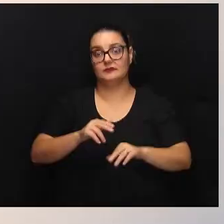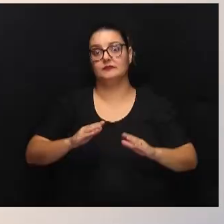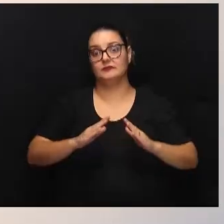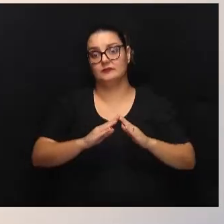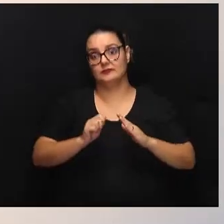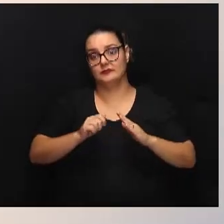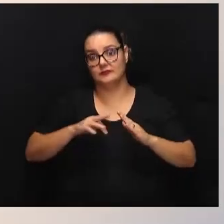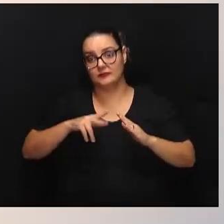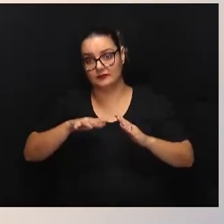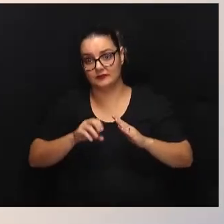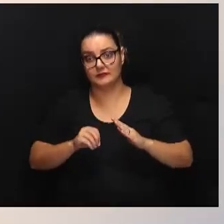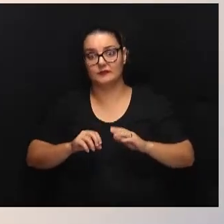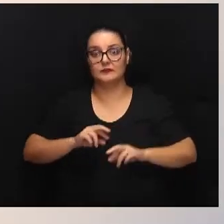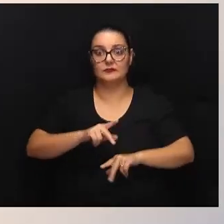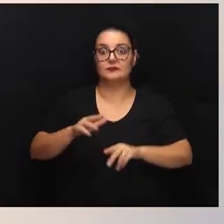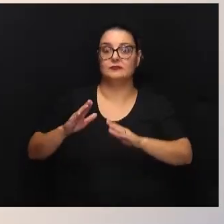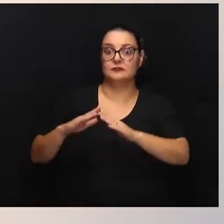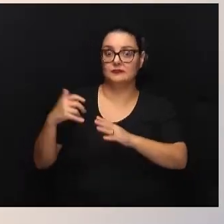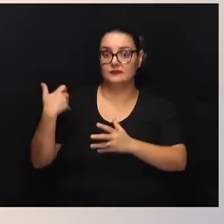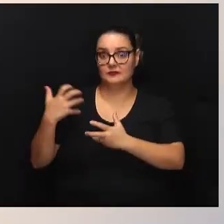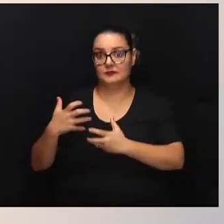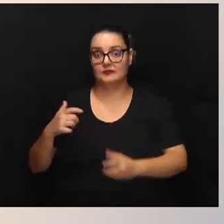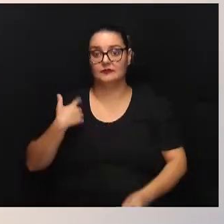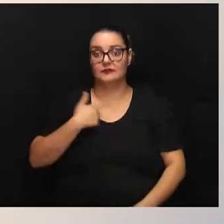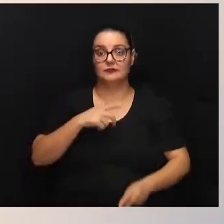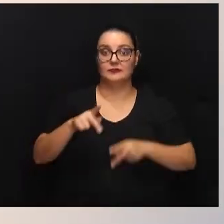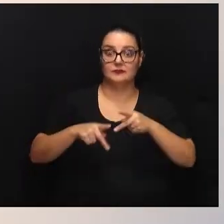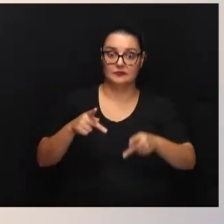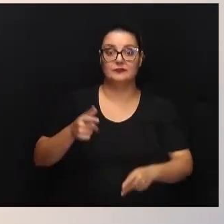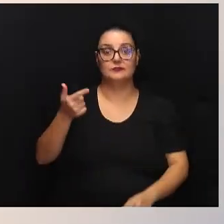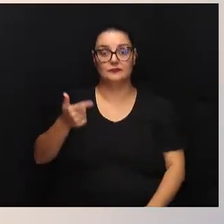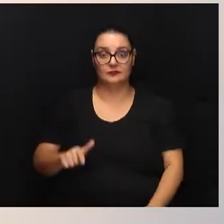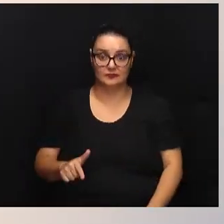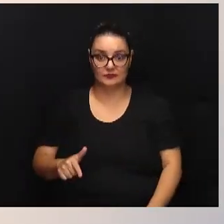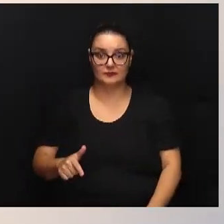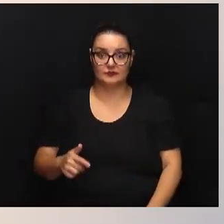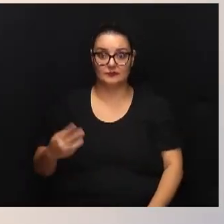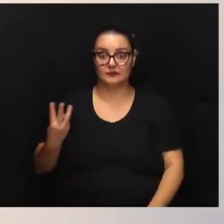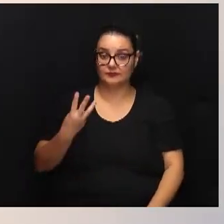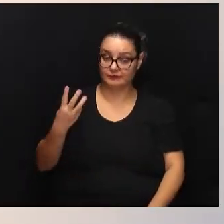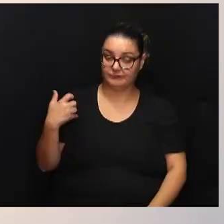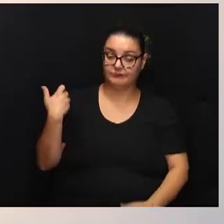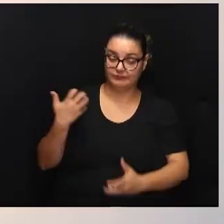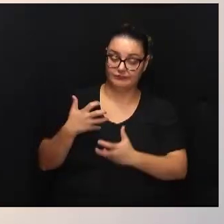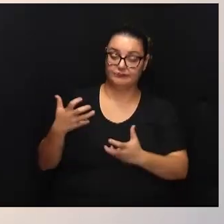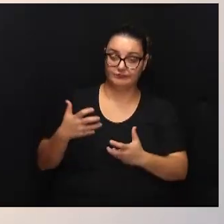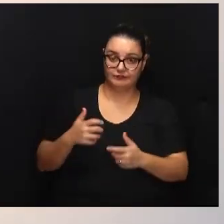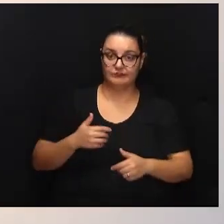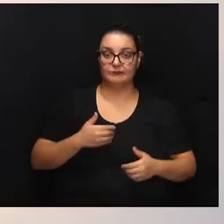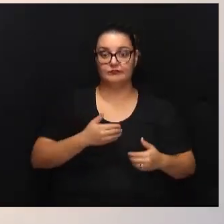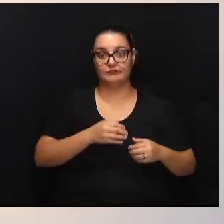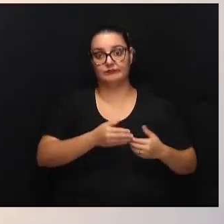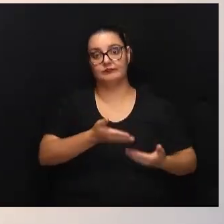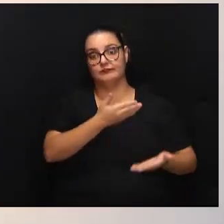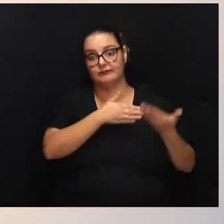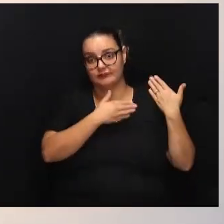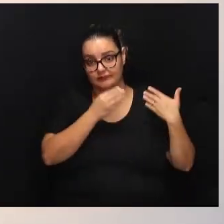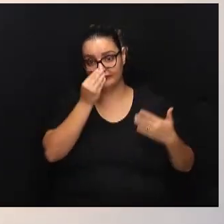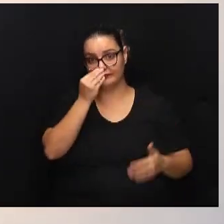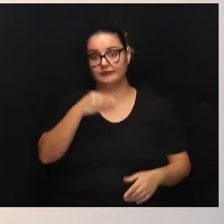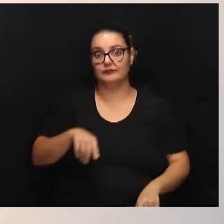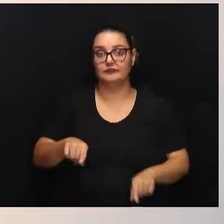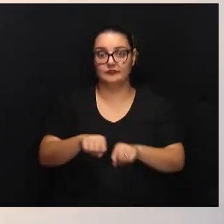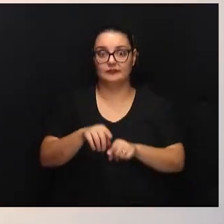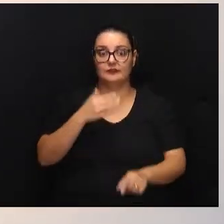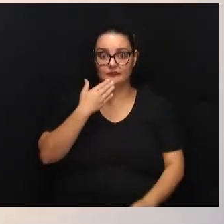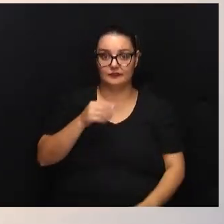tinha esse lugar com tantos abrigos, com tantos casas para idosos, e a nossa população, mais uma vez, mesmo na terceira idade, vai se